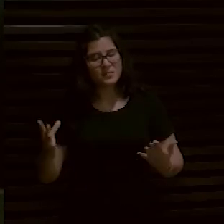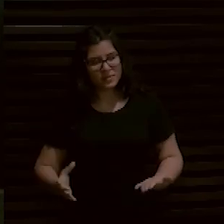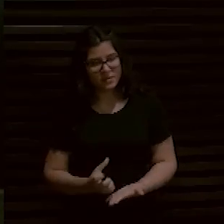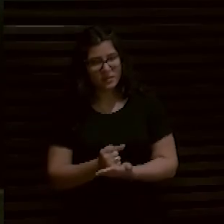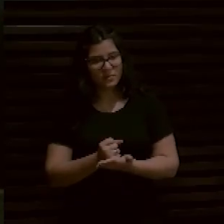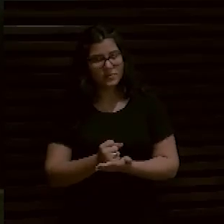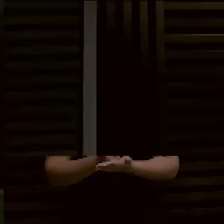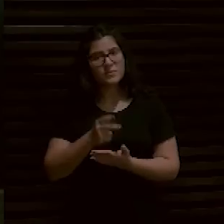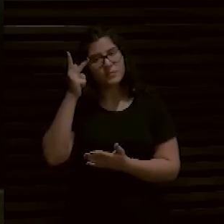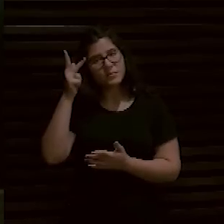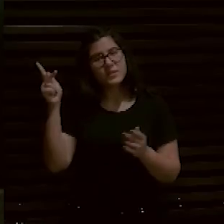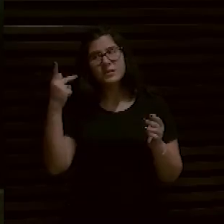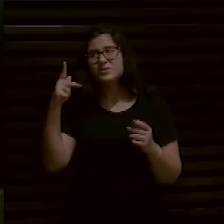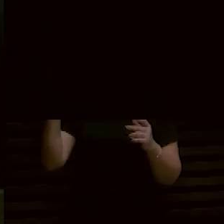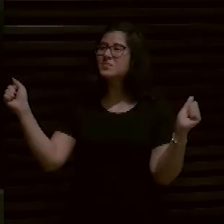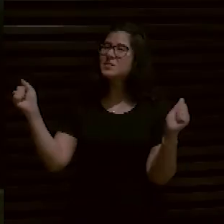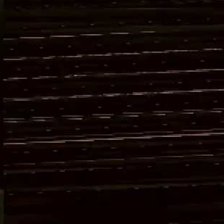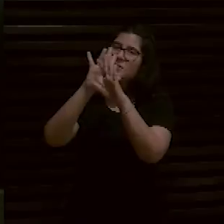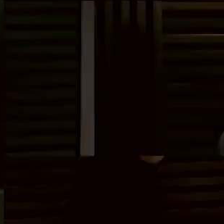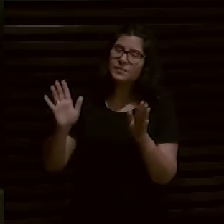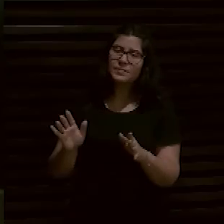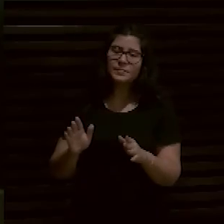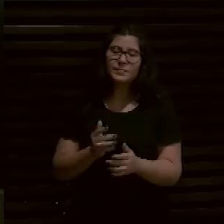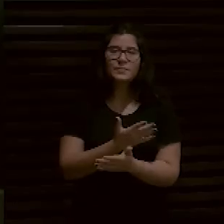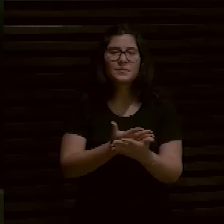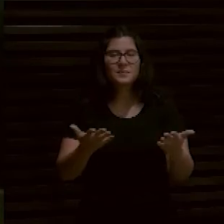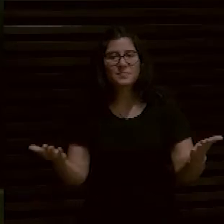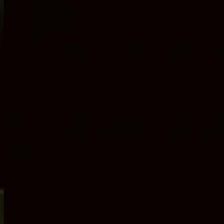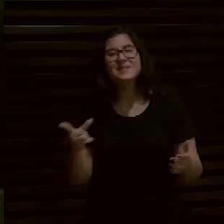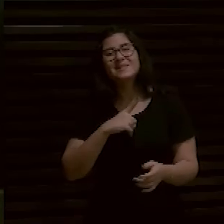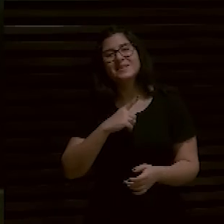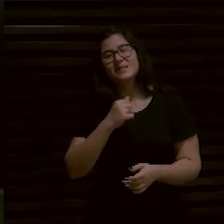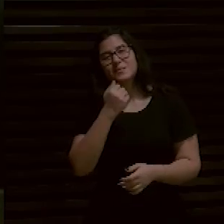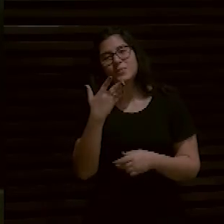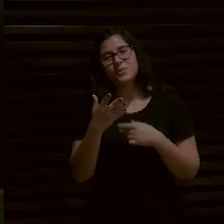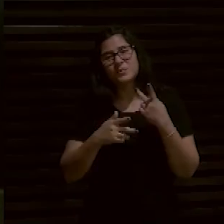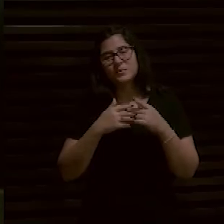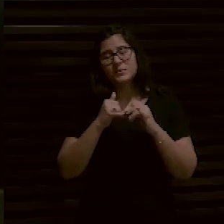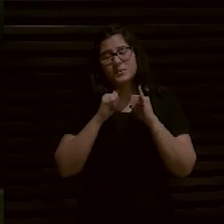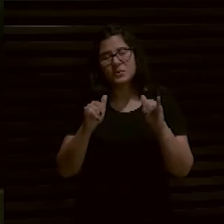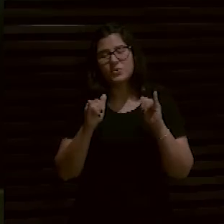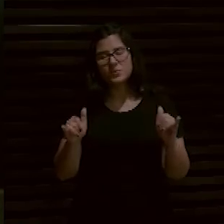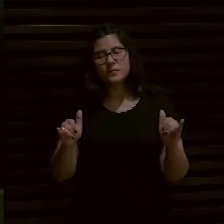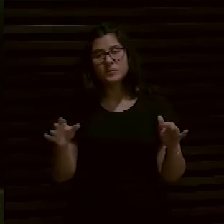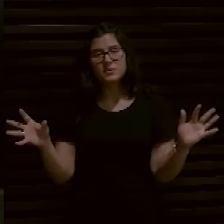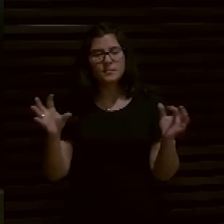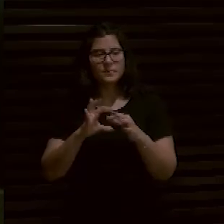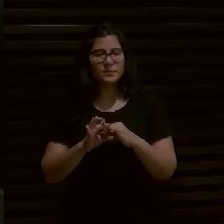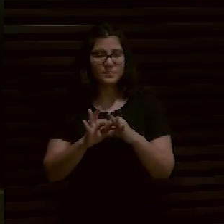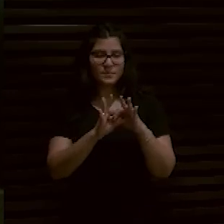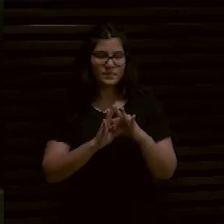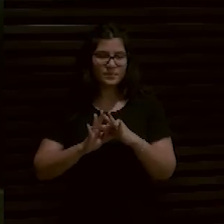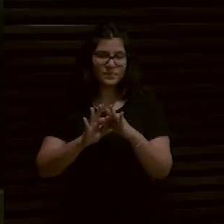para a sua glória. Meus irmãos, há boas novas. Há uma reconciliação.